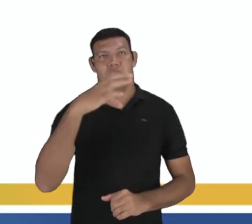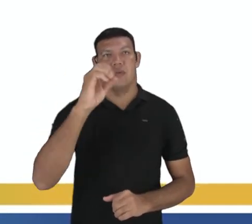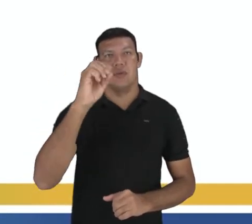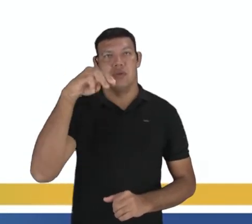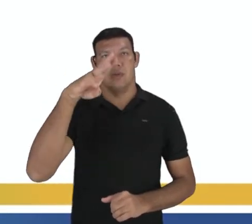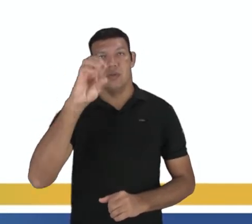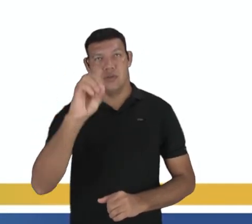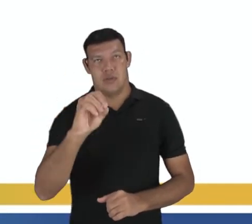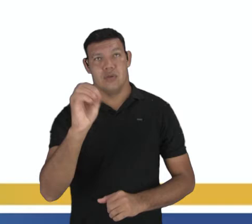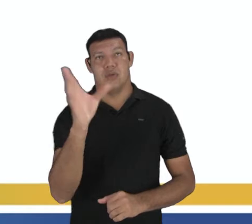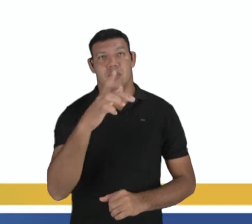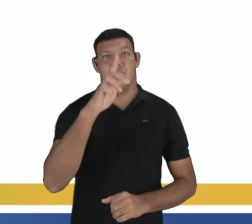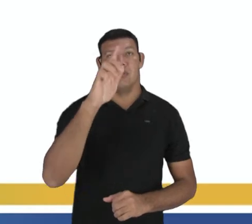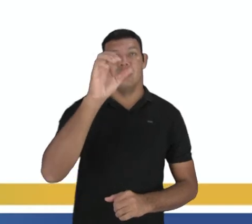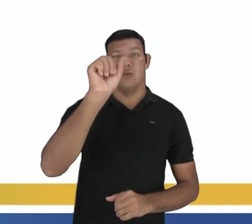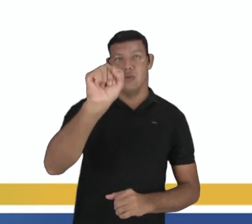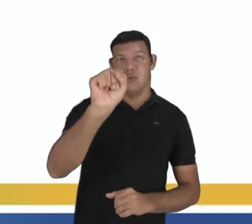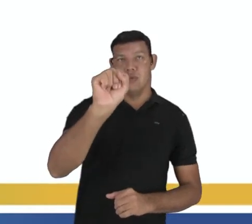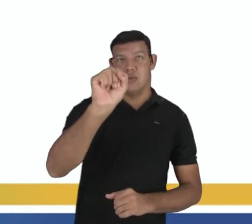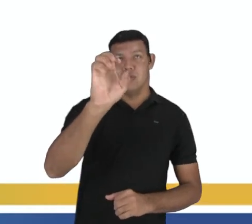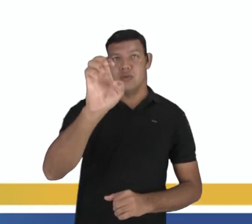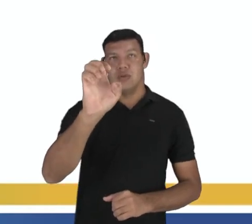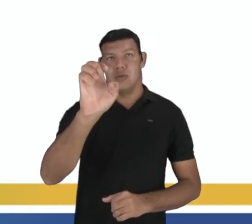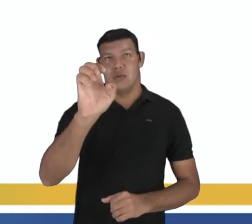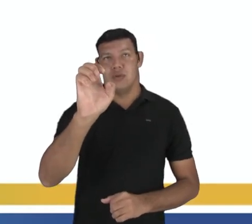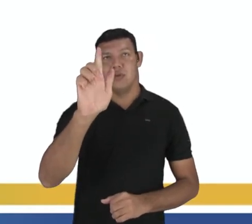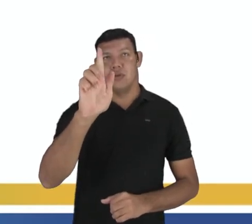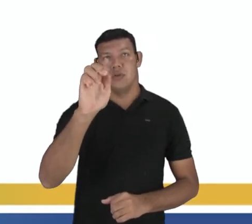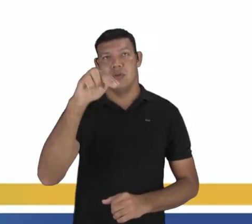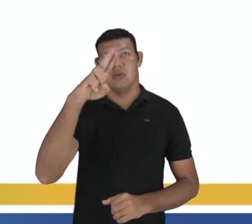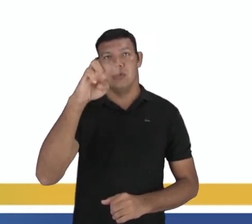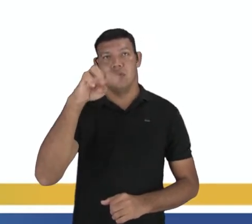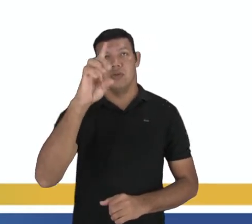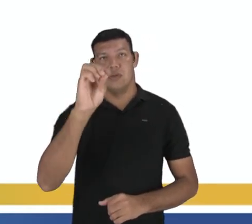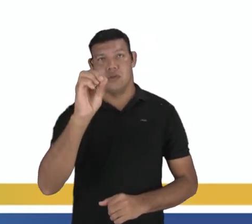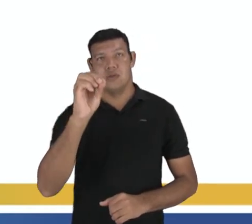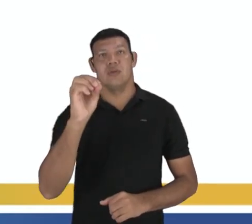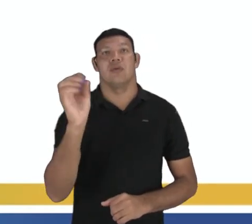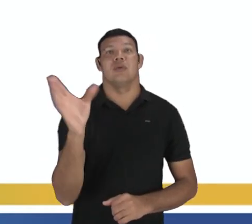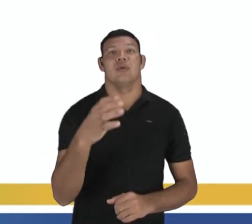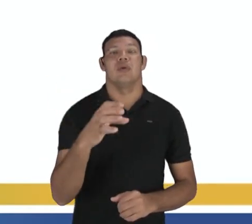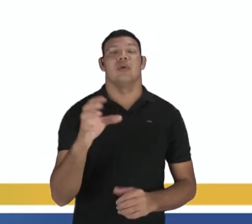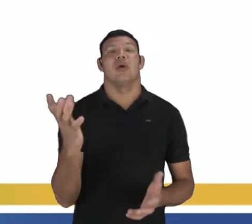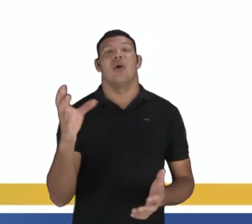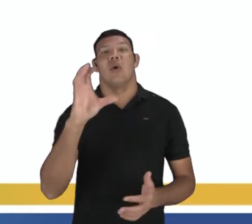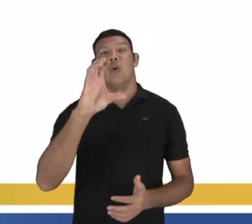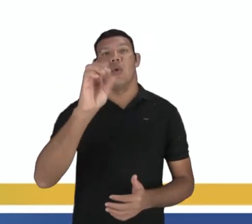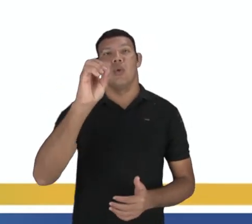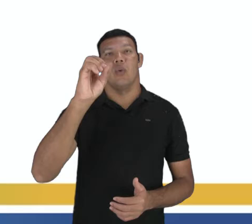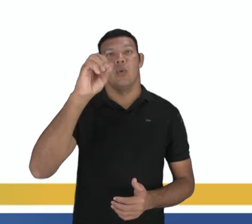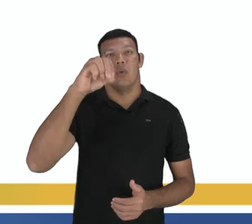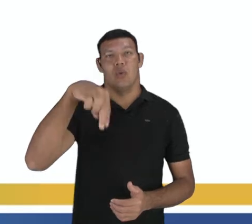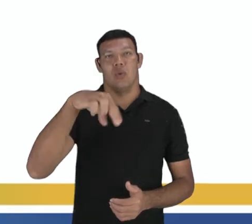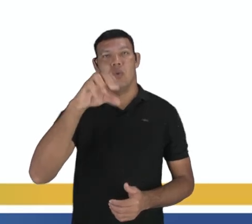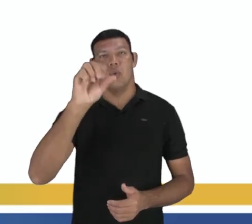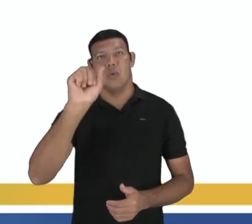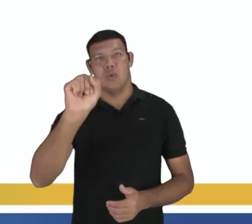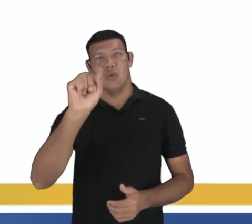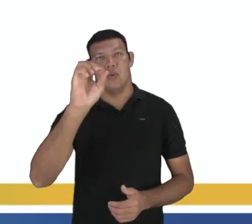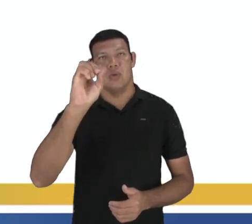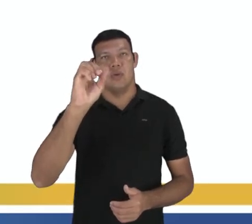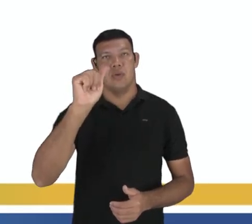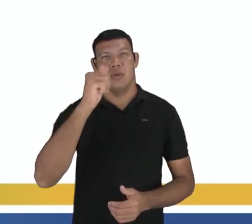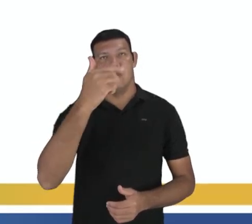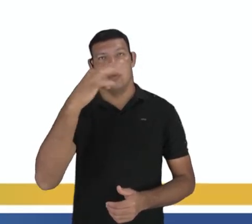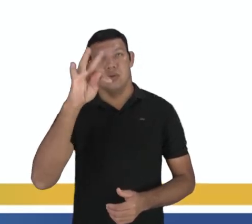de acordo com. Exemplo, segundo Paulo Freire, ensinar não é transferir